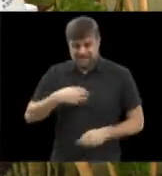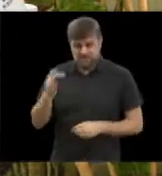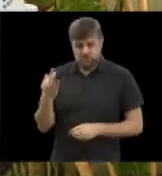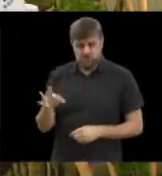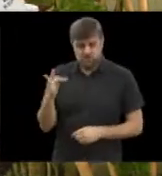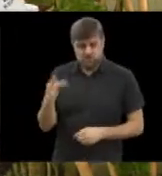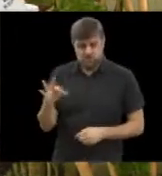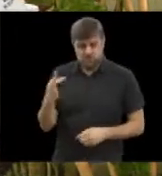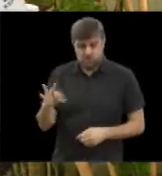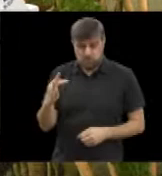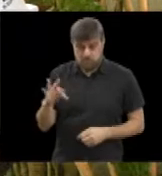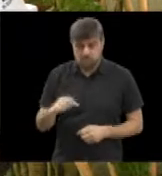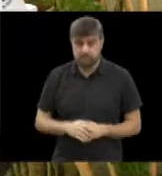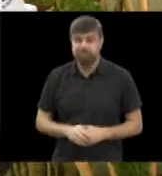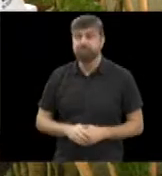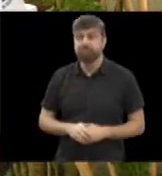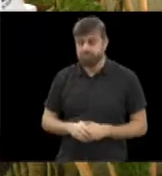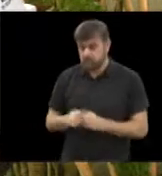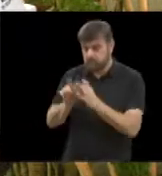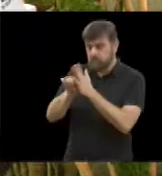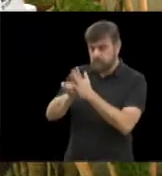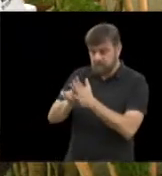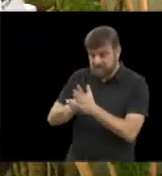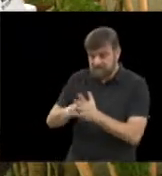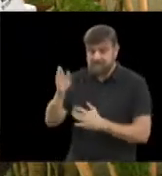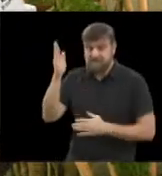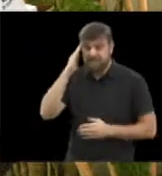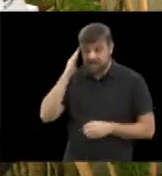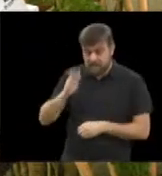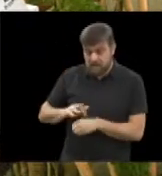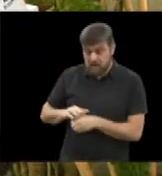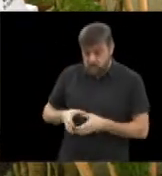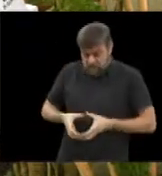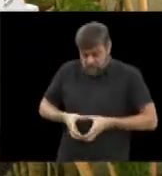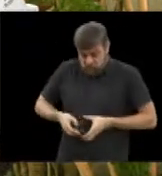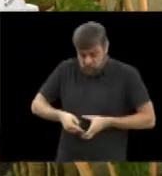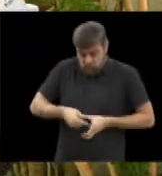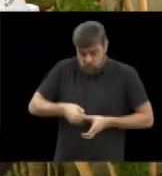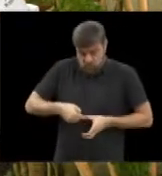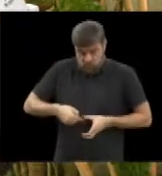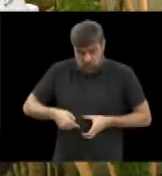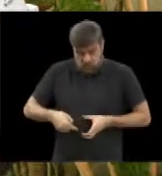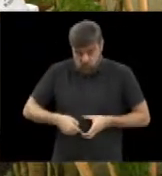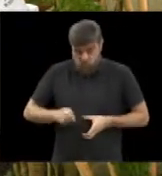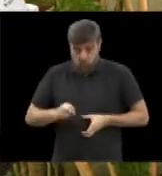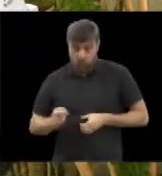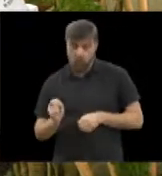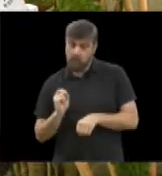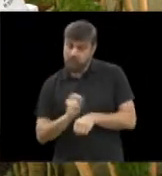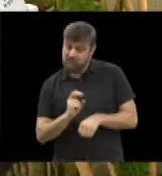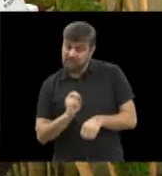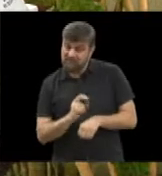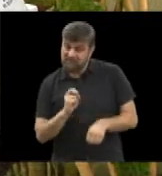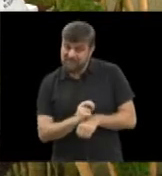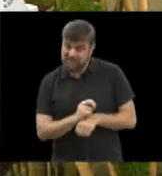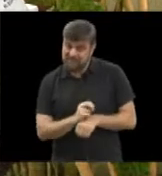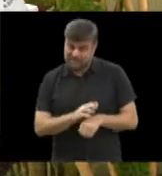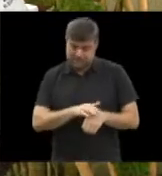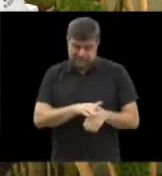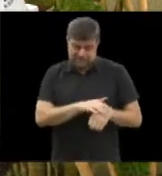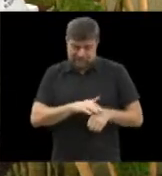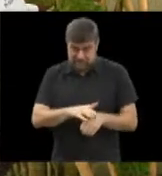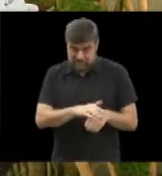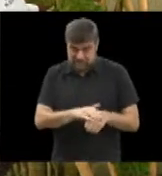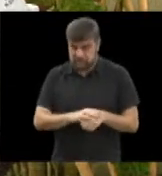pélvica, essa paciente eu tenho que investigar endometriose ou infecção. Se eu encontrei infecção na avaliação da